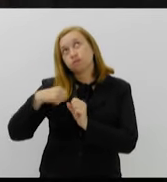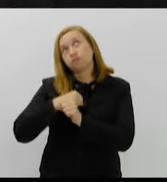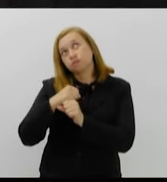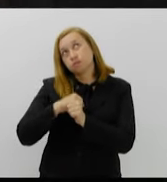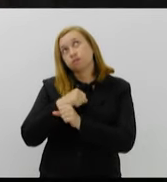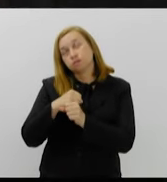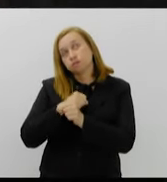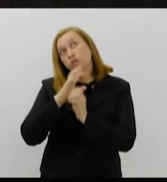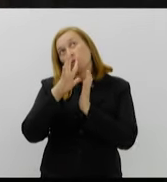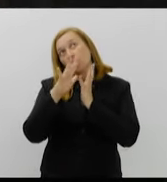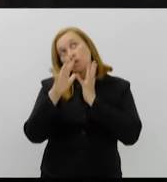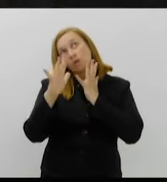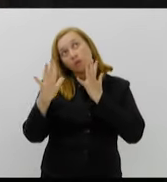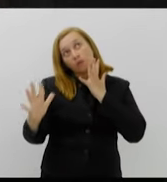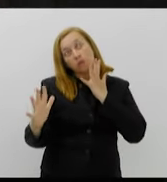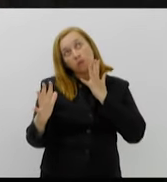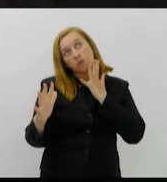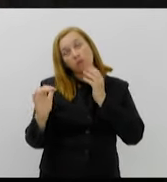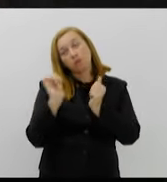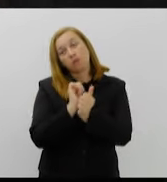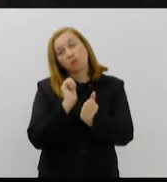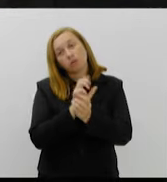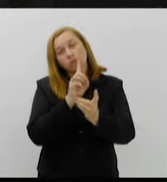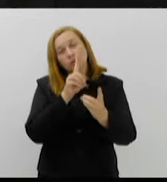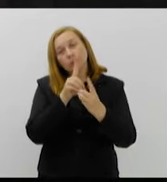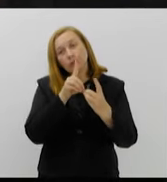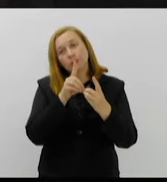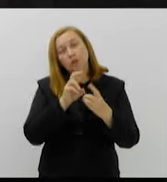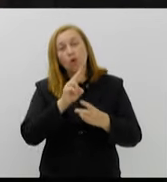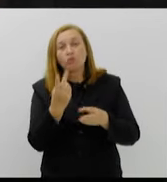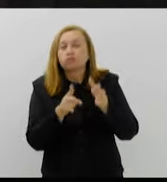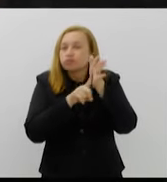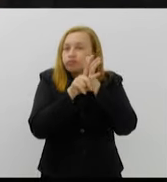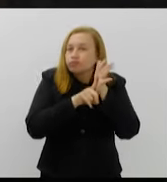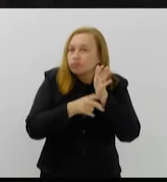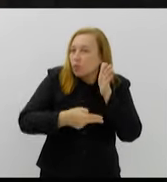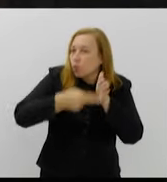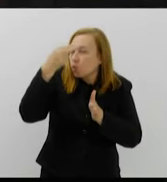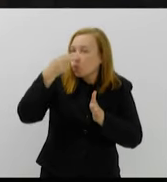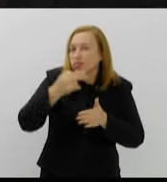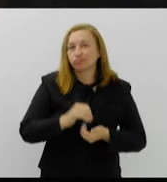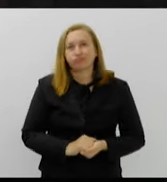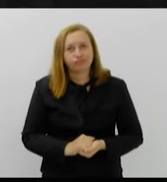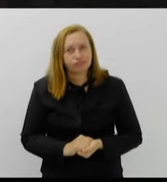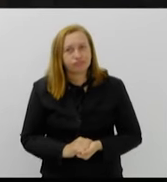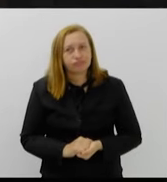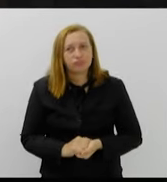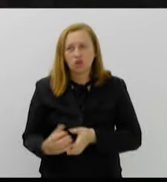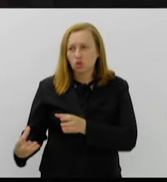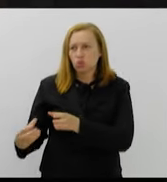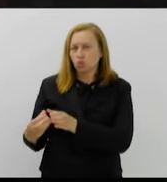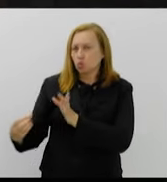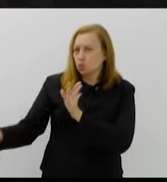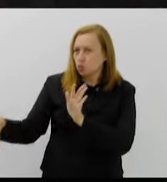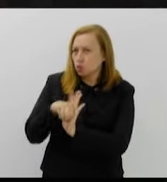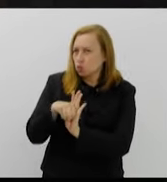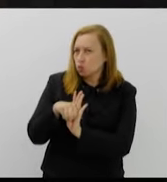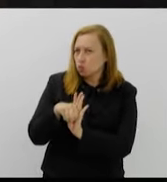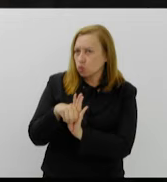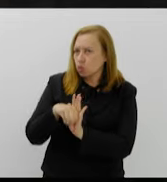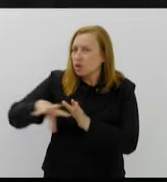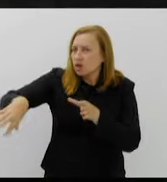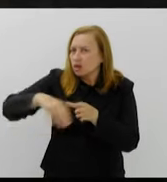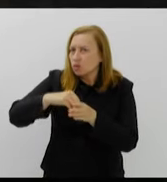do ceg por um atendimento médico por uma cirurgia por uma consulta essa quadrilha instalada na